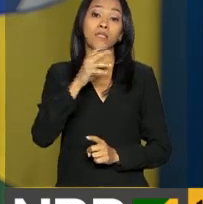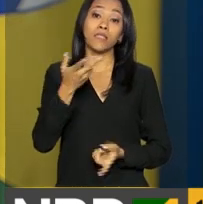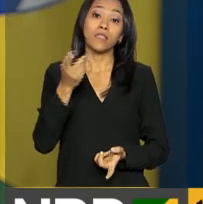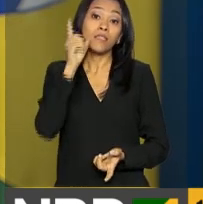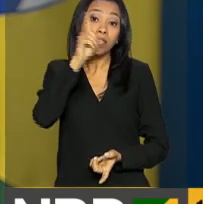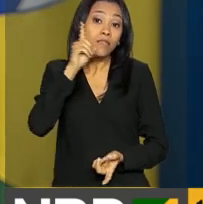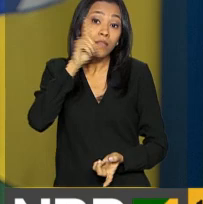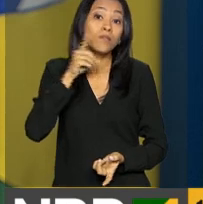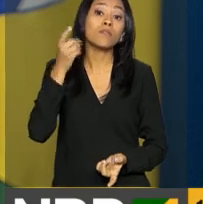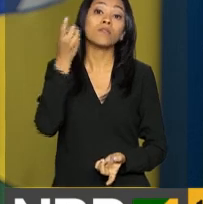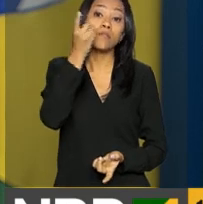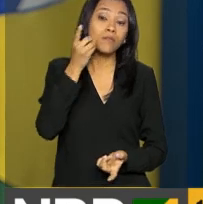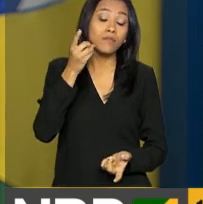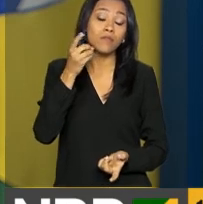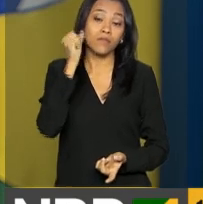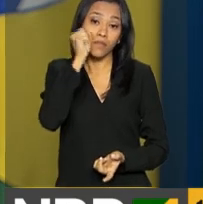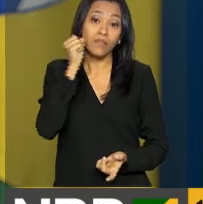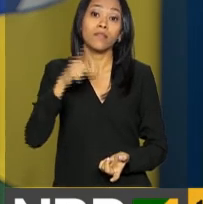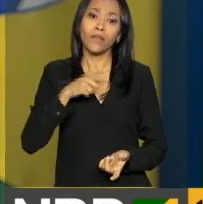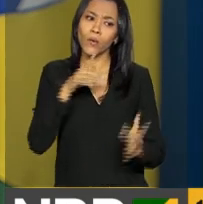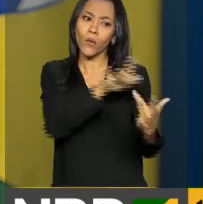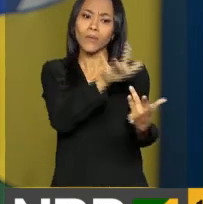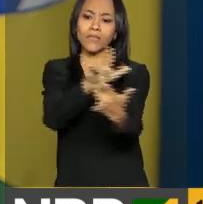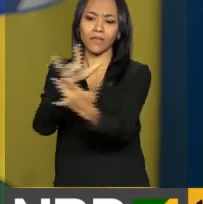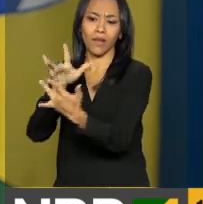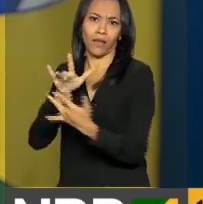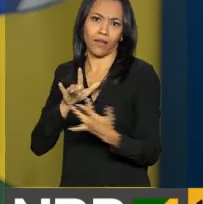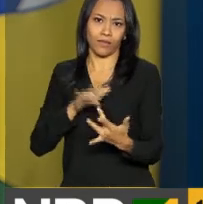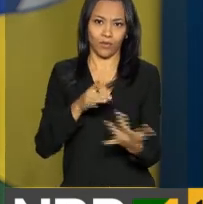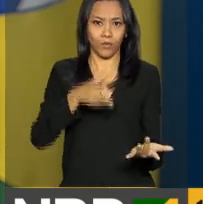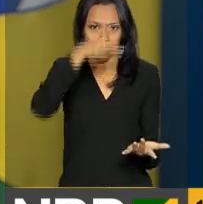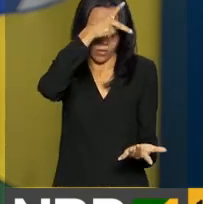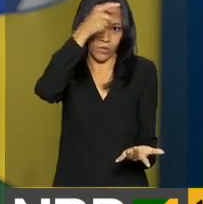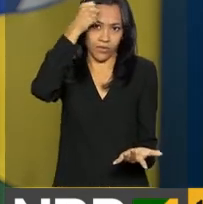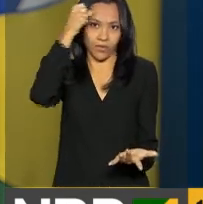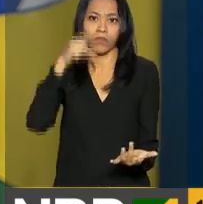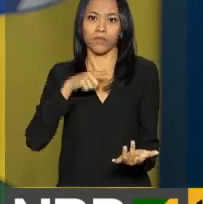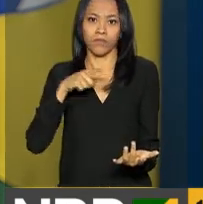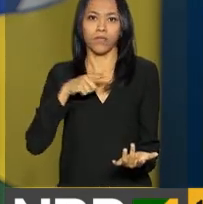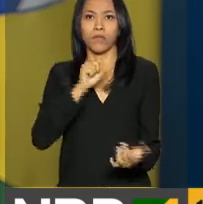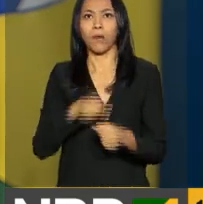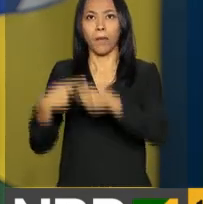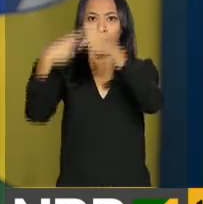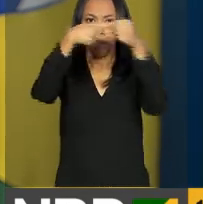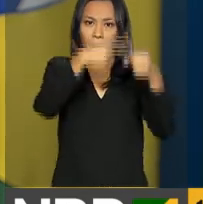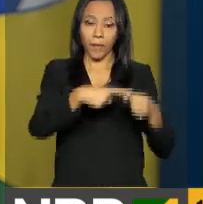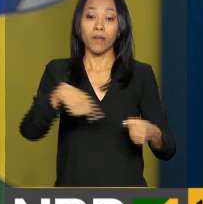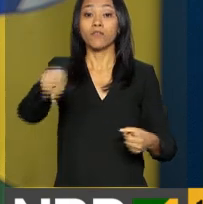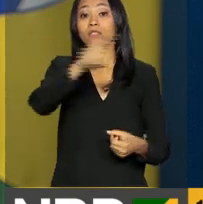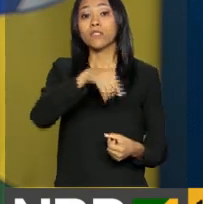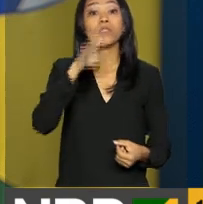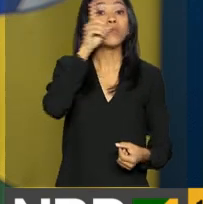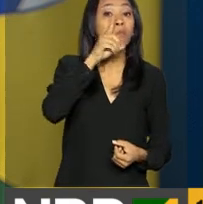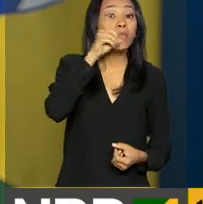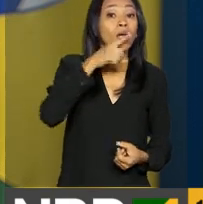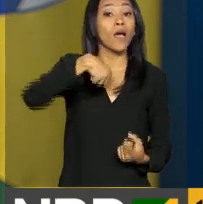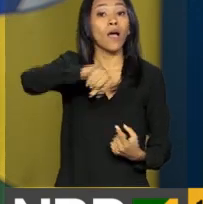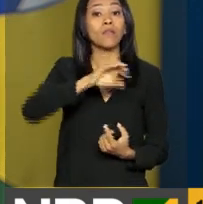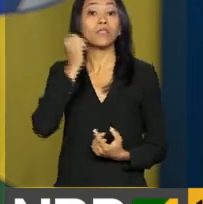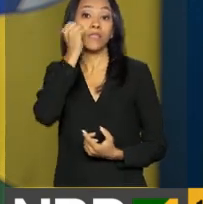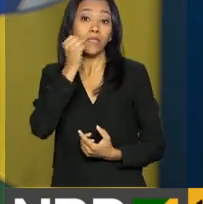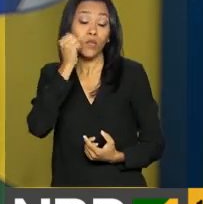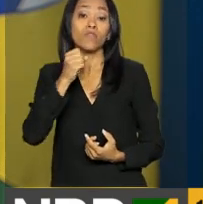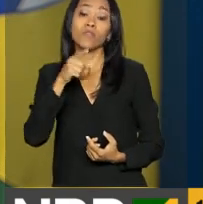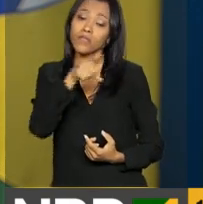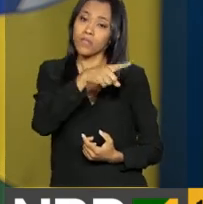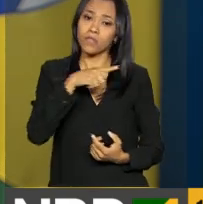por uma razão do nosso sistema jurídico. Vocês têm nos deputados e nos senadores os veículos pelos quais, aqui na